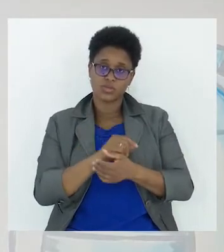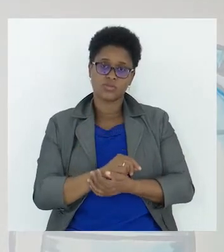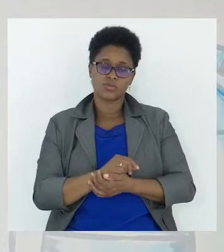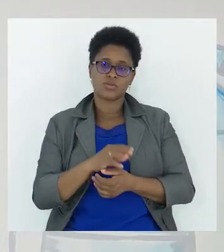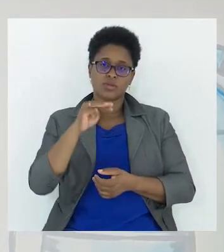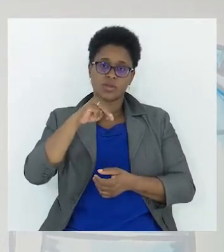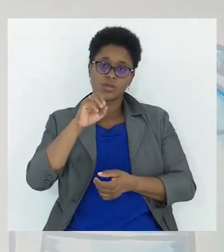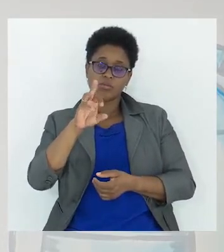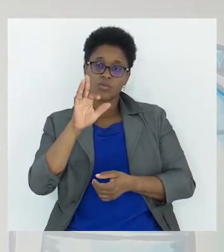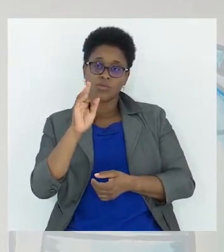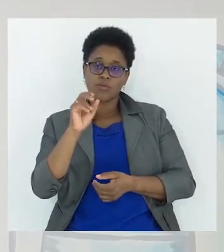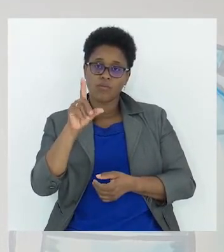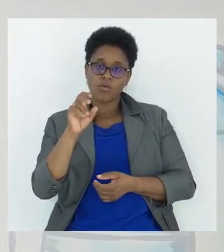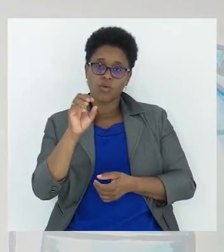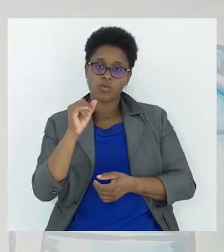na morfologia,